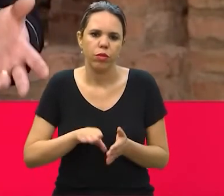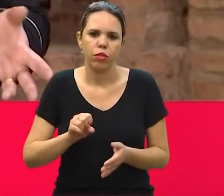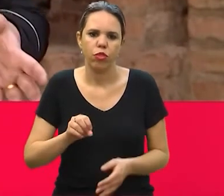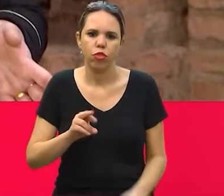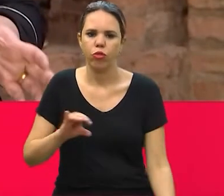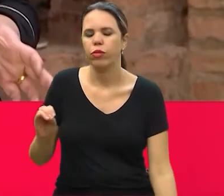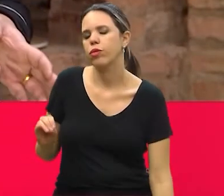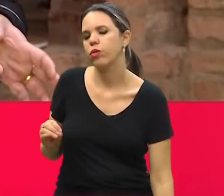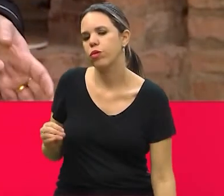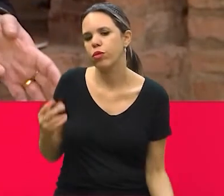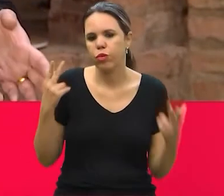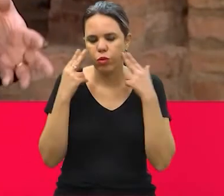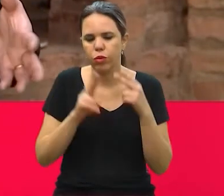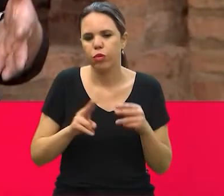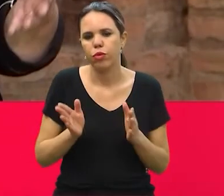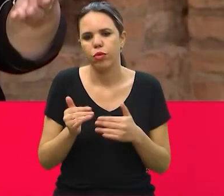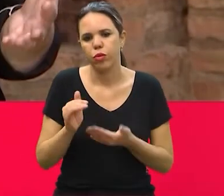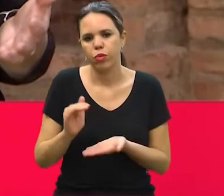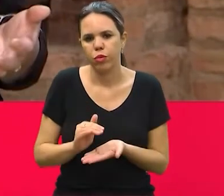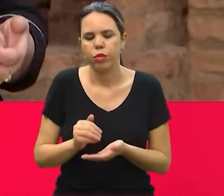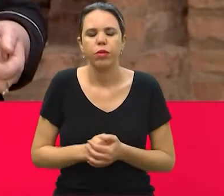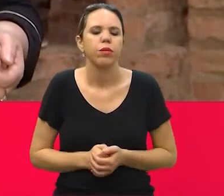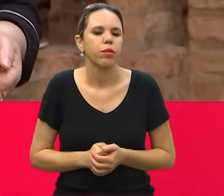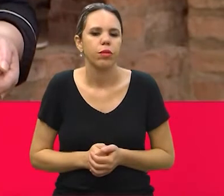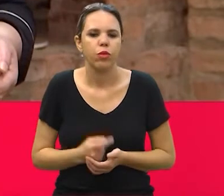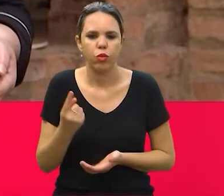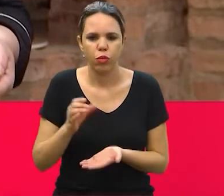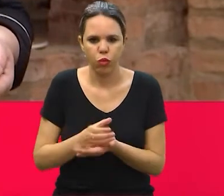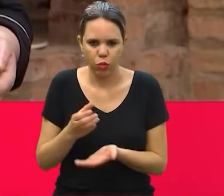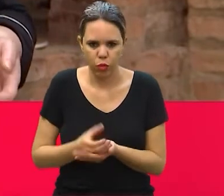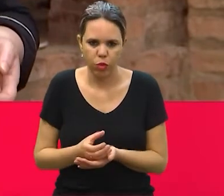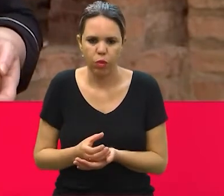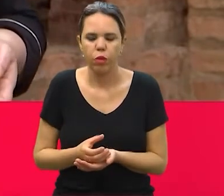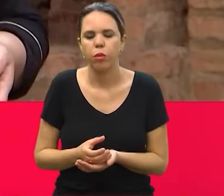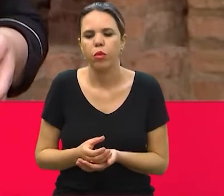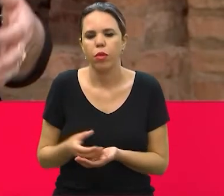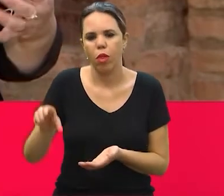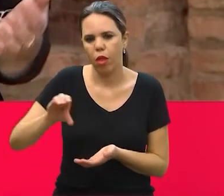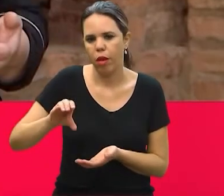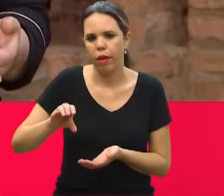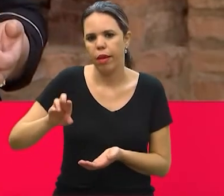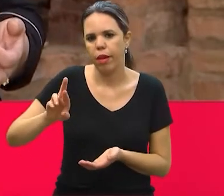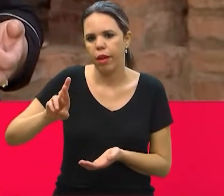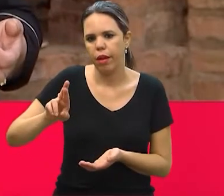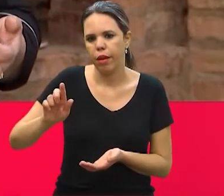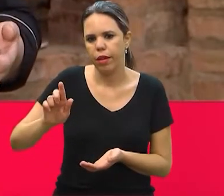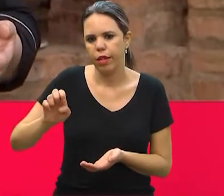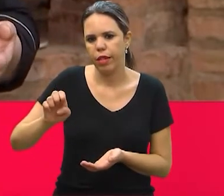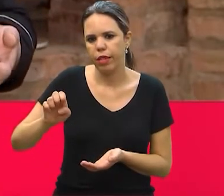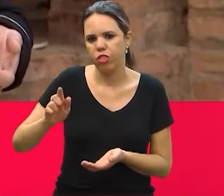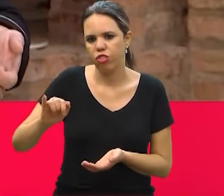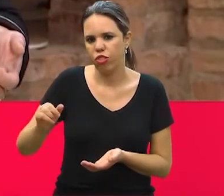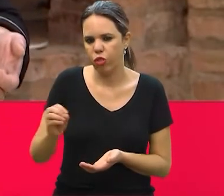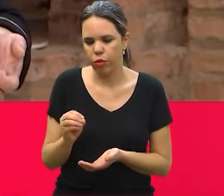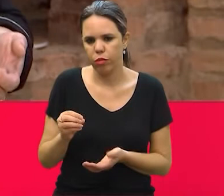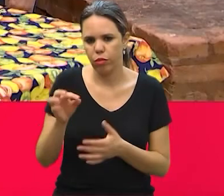soro. Mas normalmente o que a gente usa é o de caixinha, né? E também um copo de requeijão, um requeijão cremoso. Eu recomendo usar ingredientes